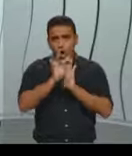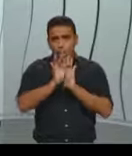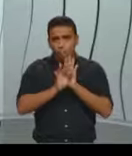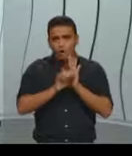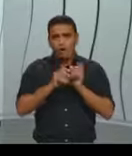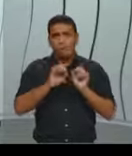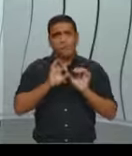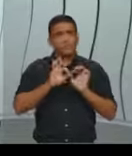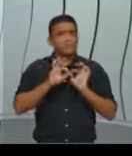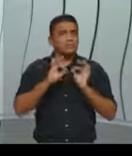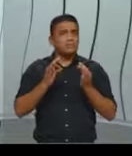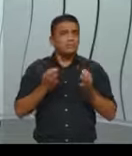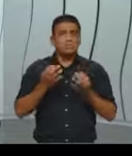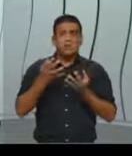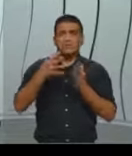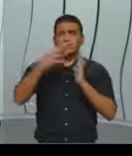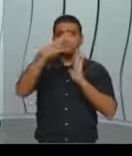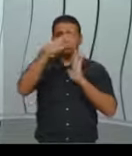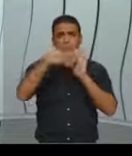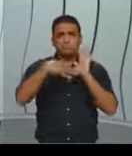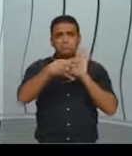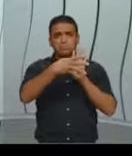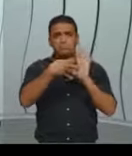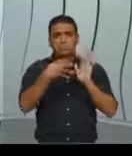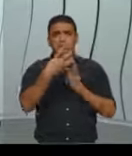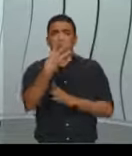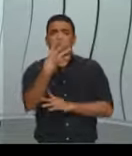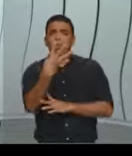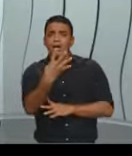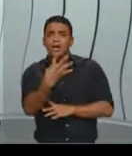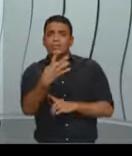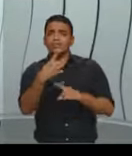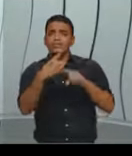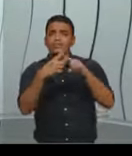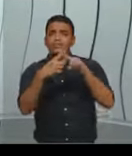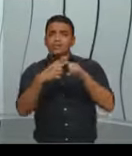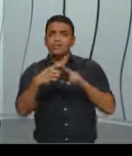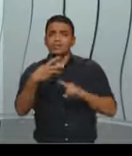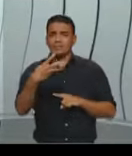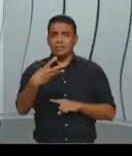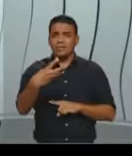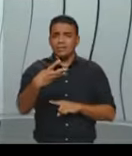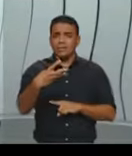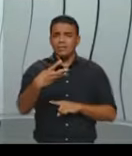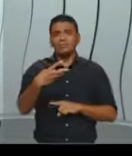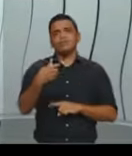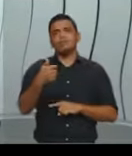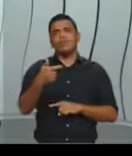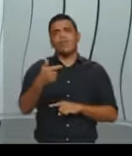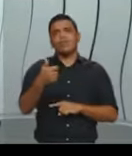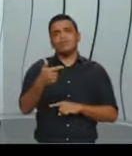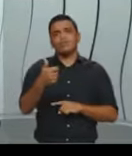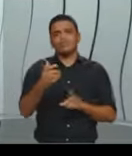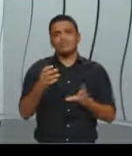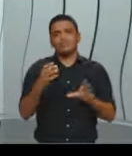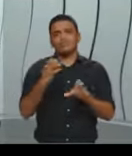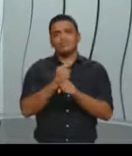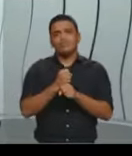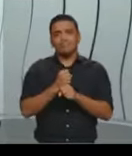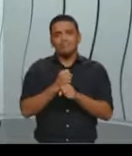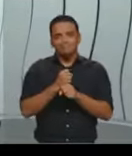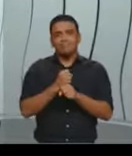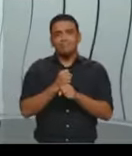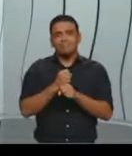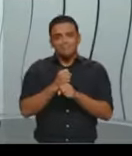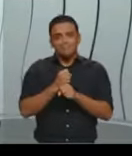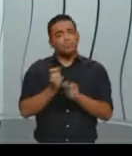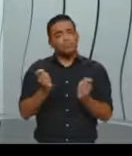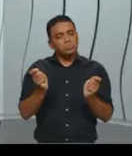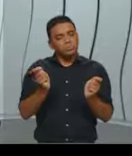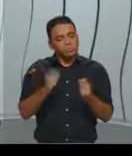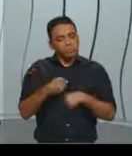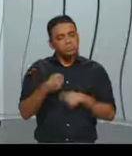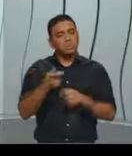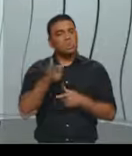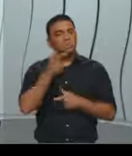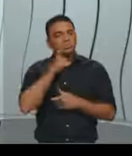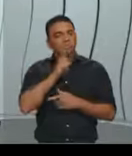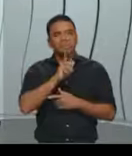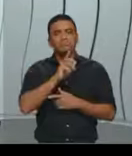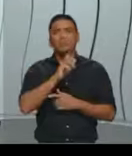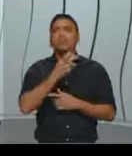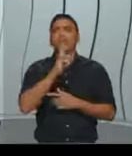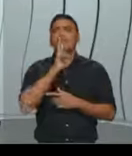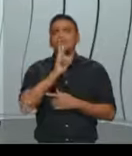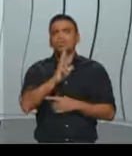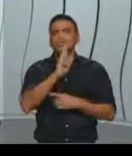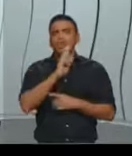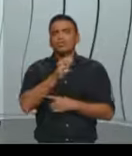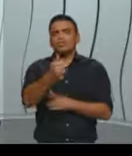era simplesmente fazer isso aqui. 4 vezes 3 é igual a 12. Tem um total de 12 resultados possíveis para esses